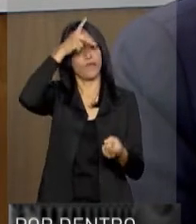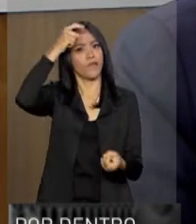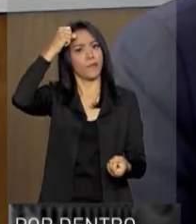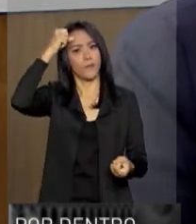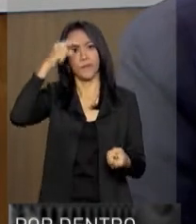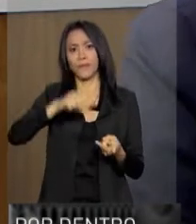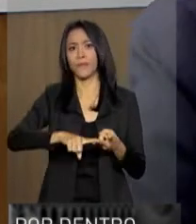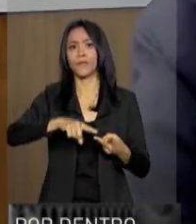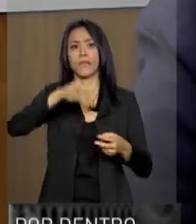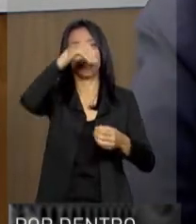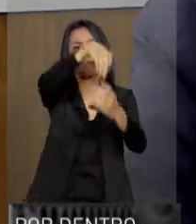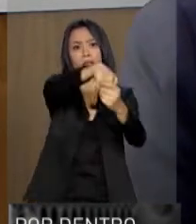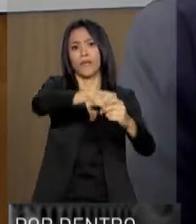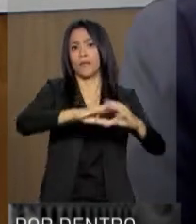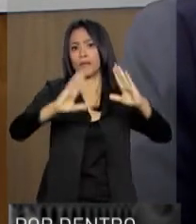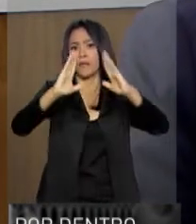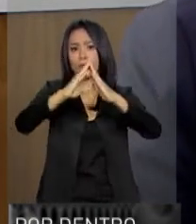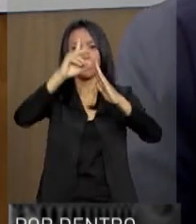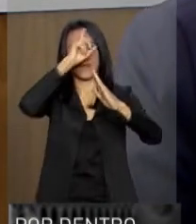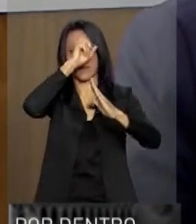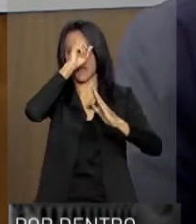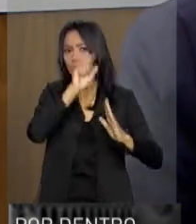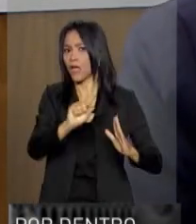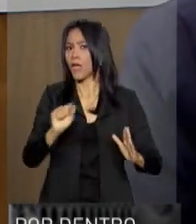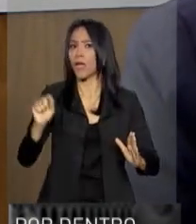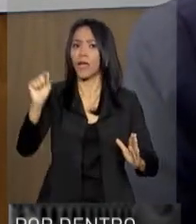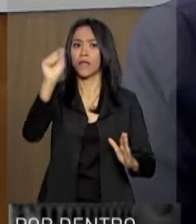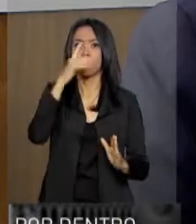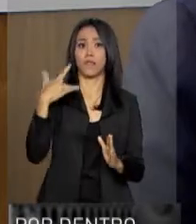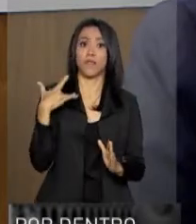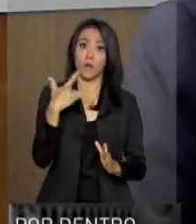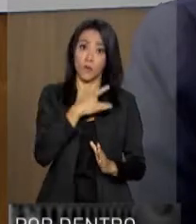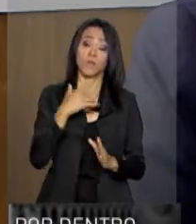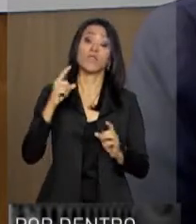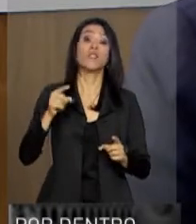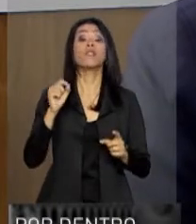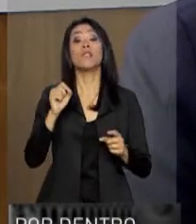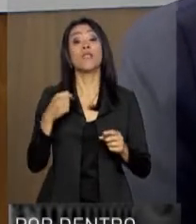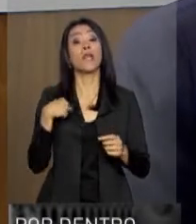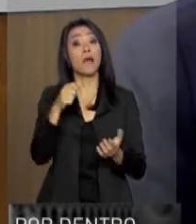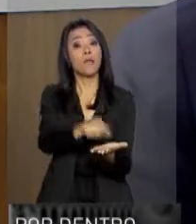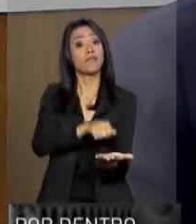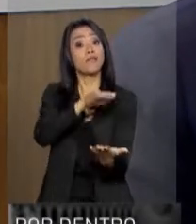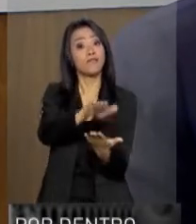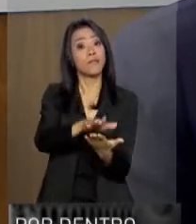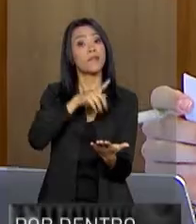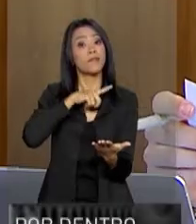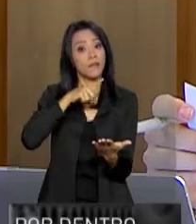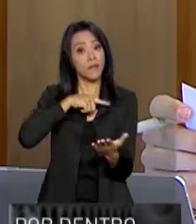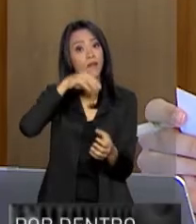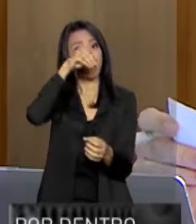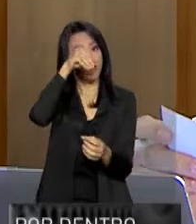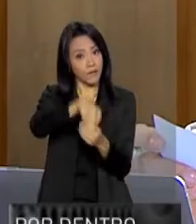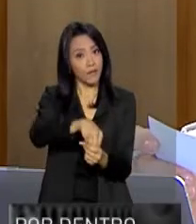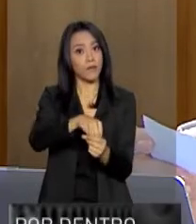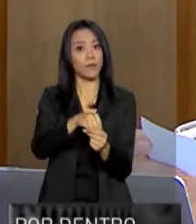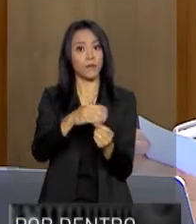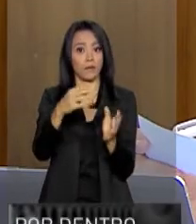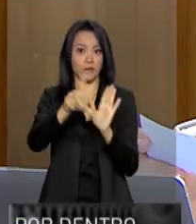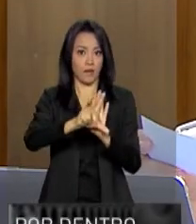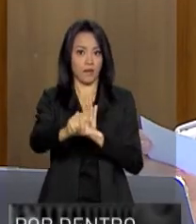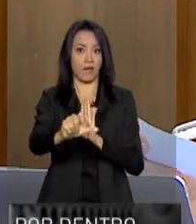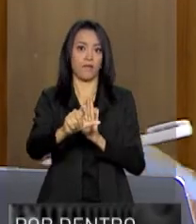de saúde as penalidades são aquelas previstas em lei pra qualquer delito mas alguma pergunta andreza